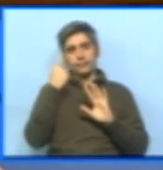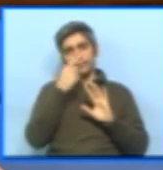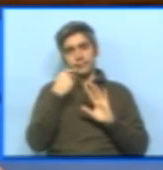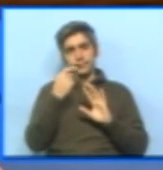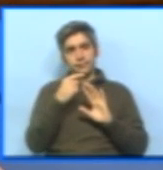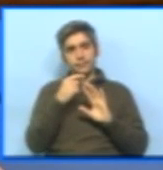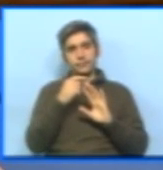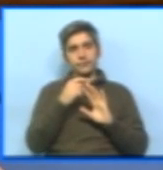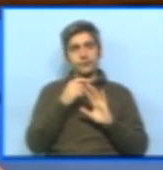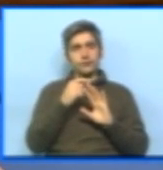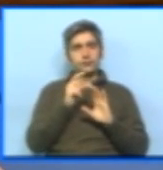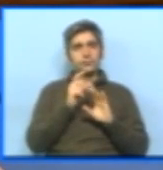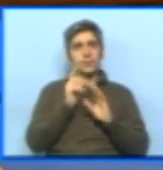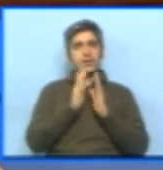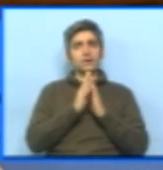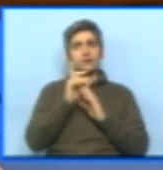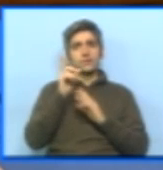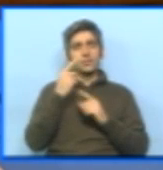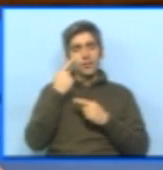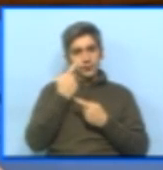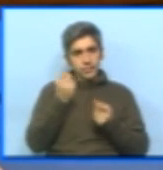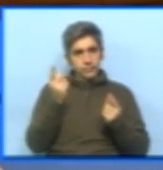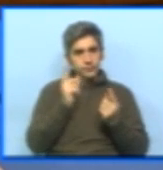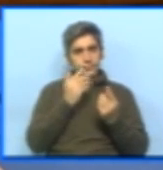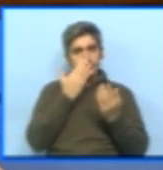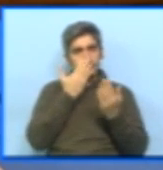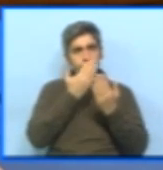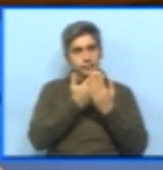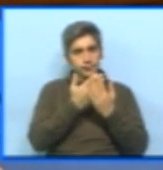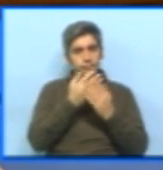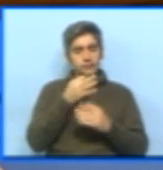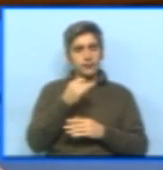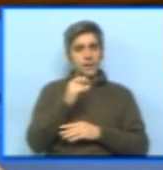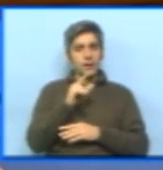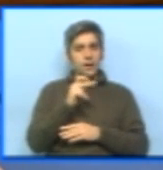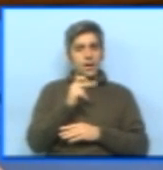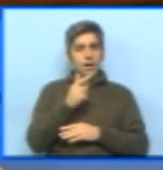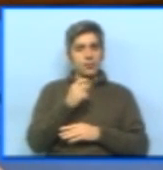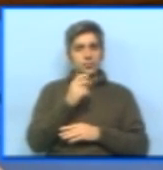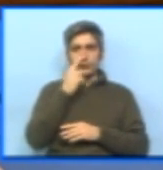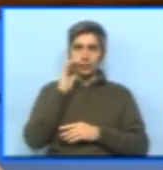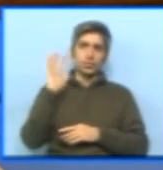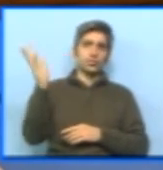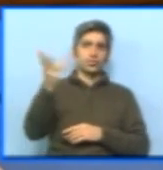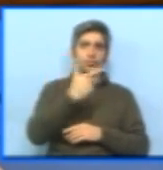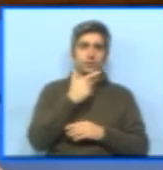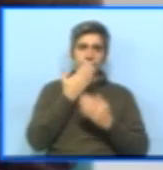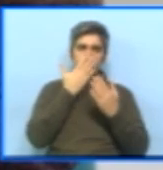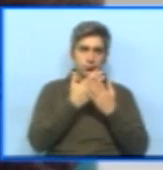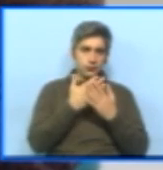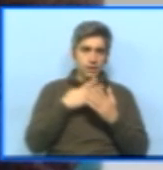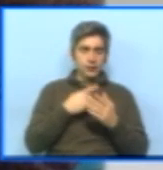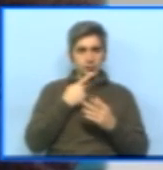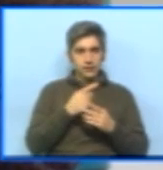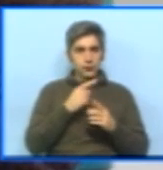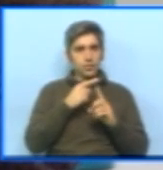Ecce Homo, ou seja, o Cristo que é apresentado por Pilatos à multidão. A coroa de